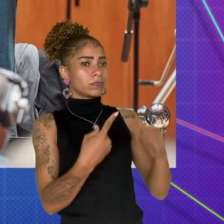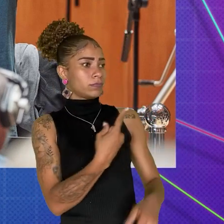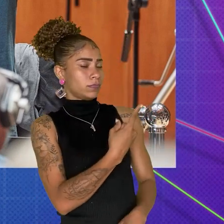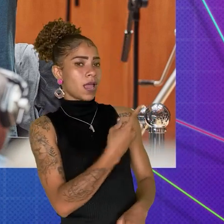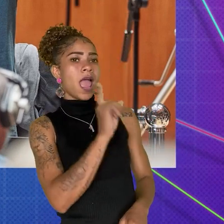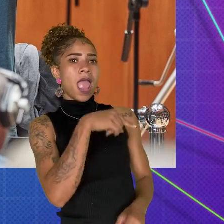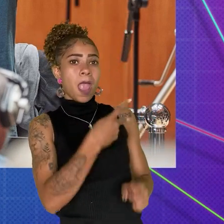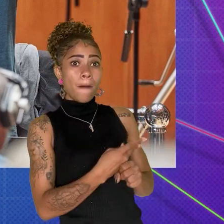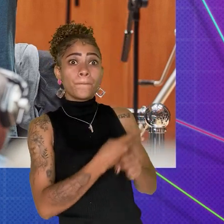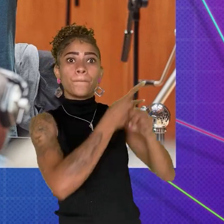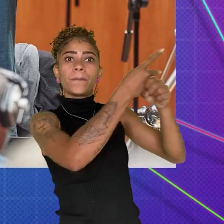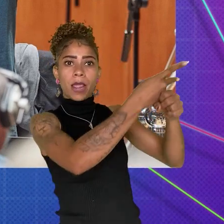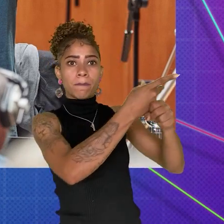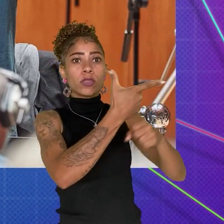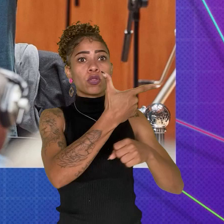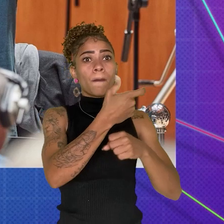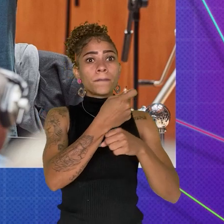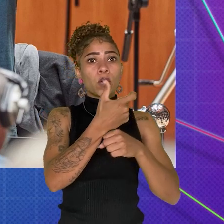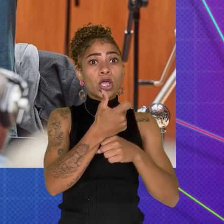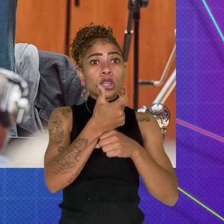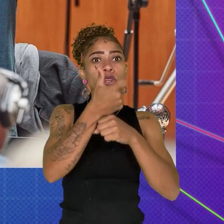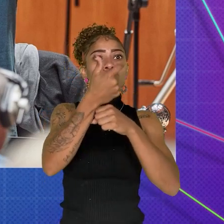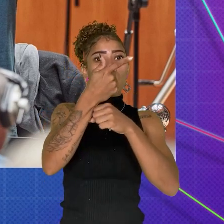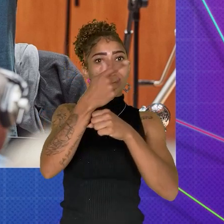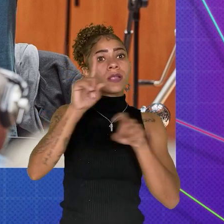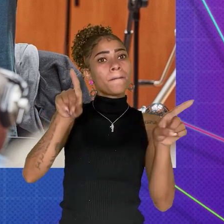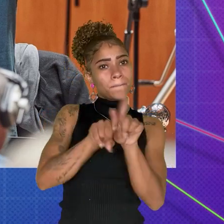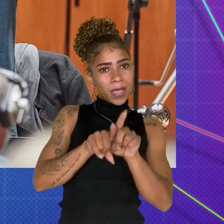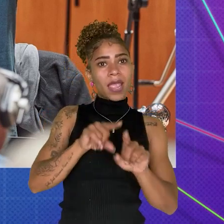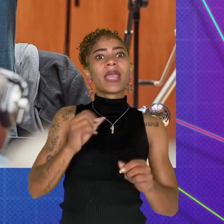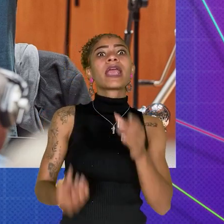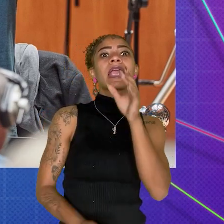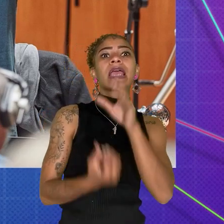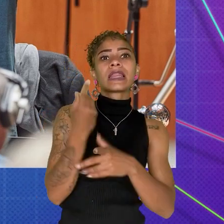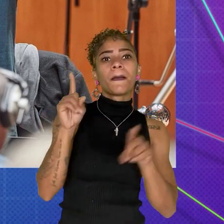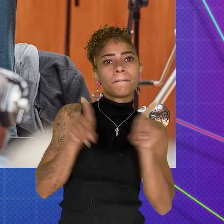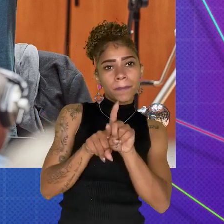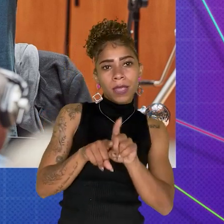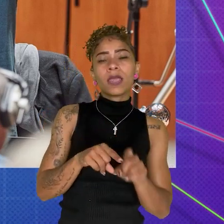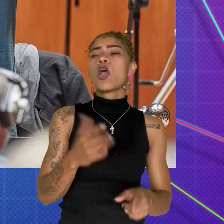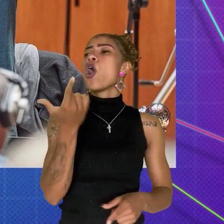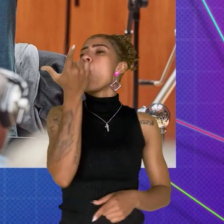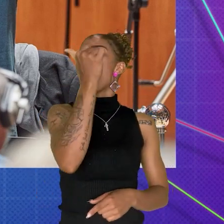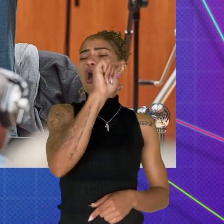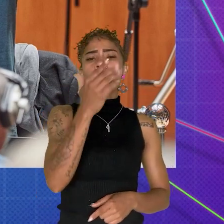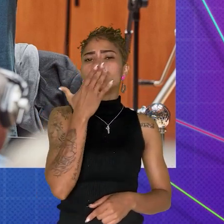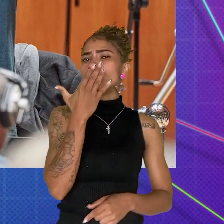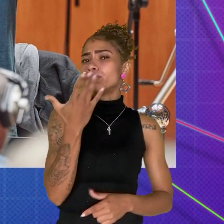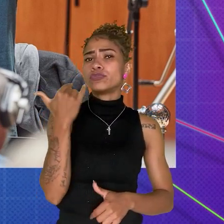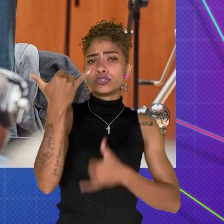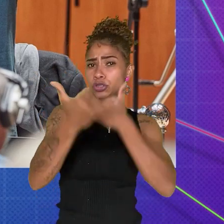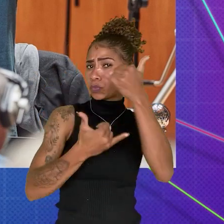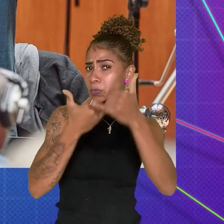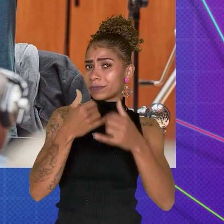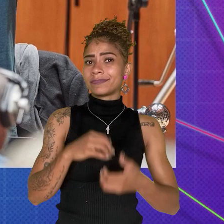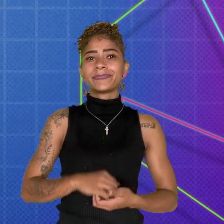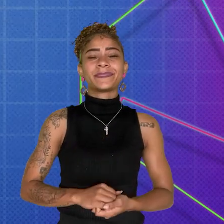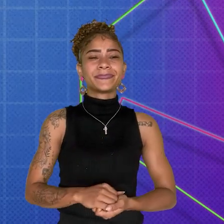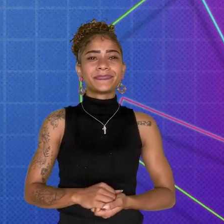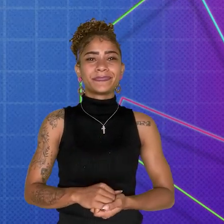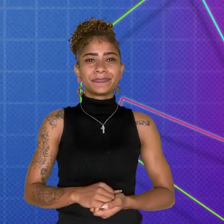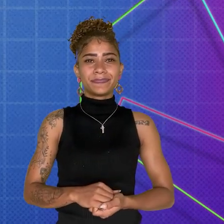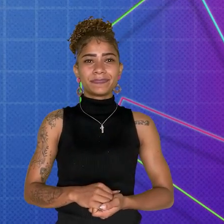foi indicada ao Grammy em 2012. Ele também compôs trilhas sonoras para jogos como Assassin's Creed Syndicate e Banner